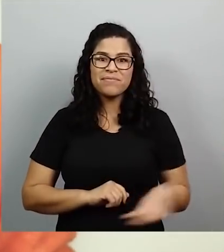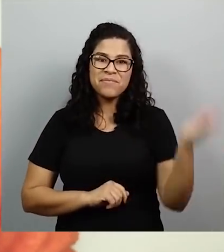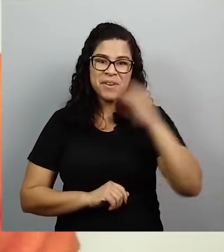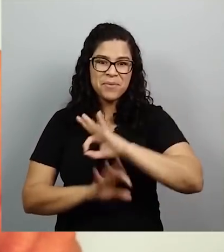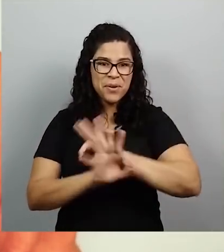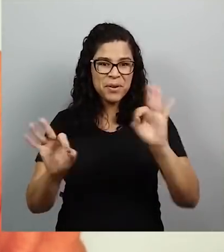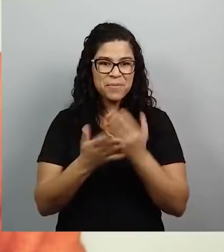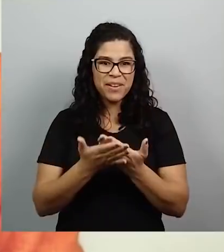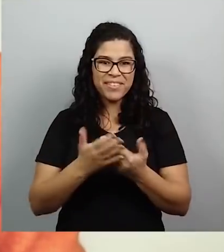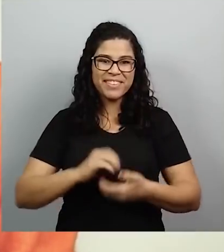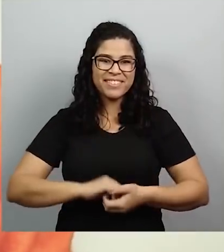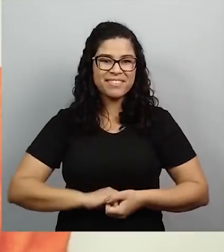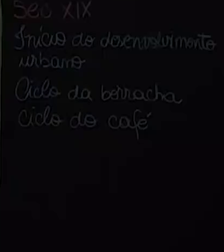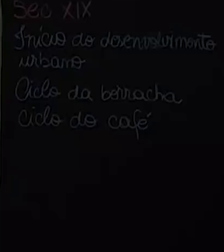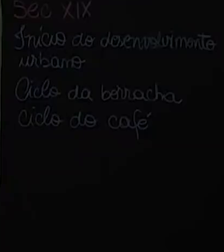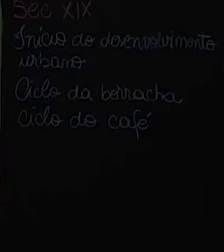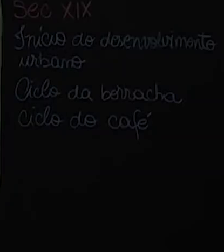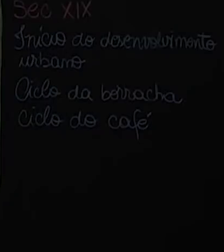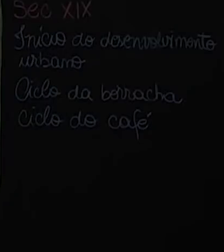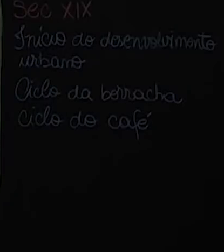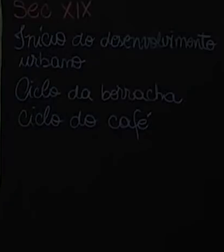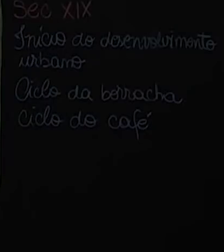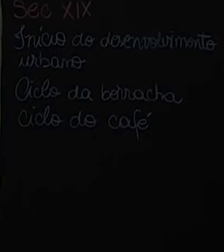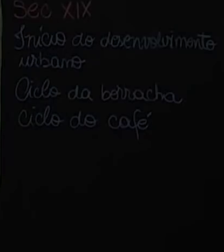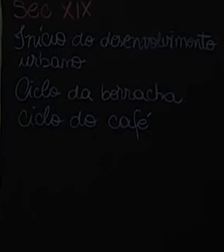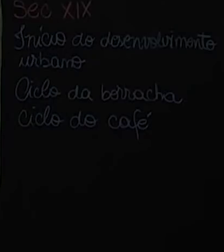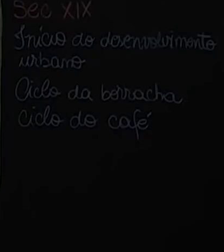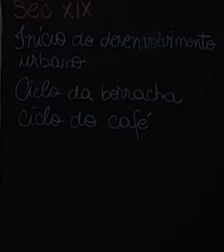Vamos lá? Boa aula!